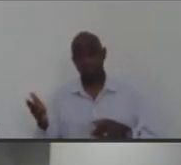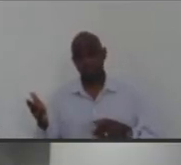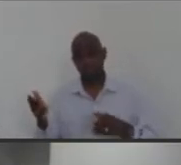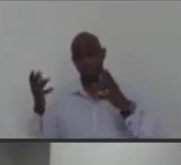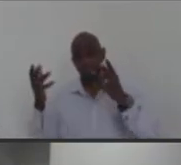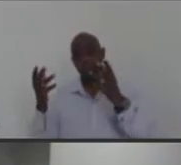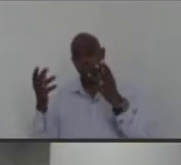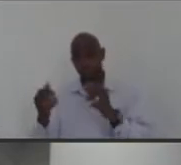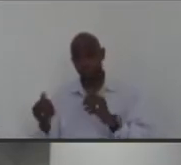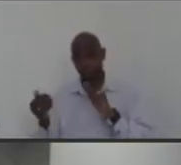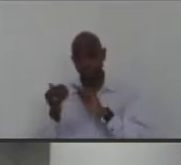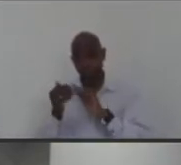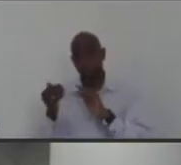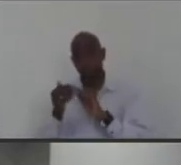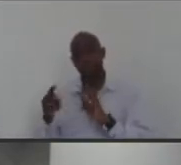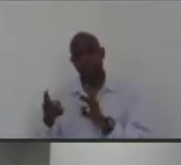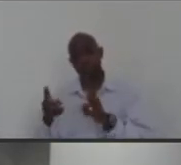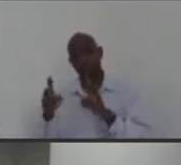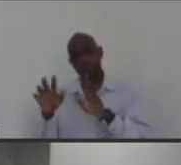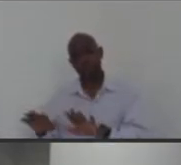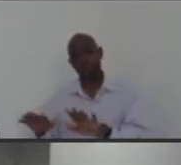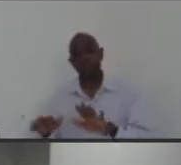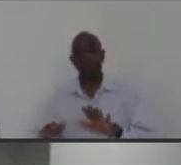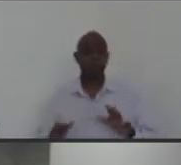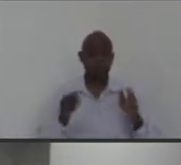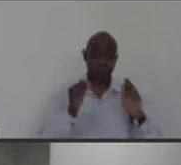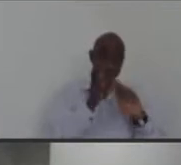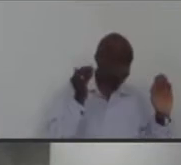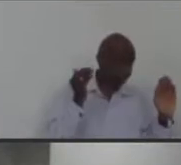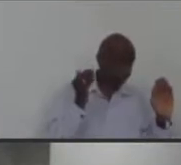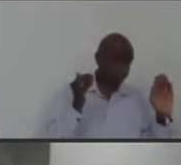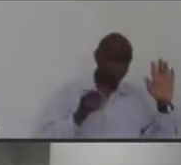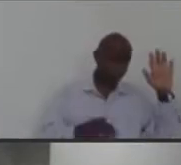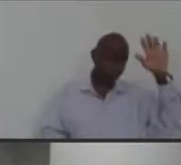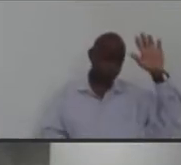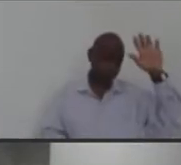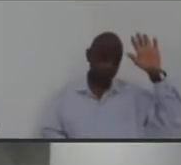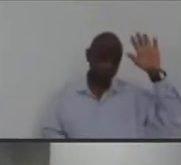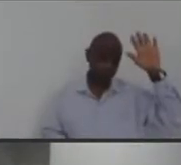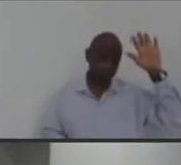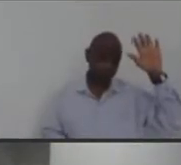favoráveis permaneçam como estão, os contrários se manifestem.